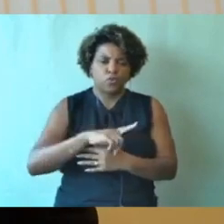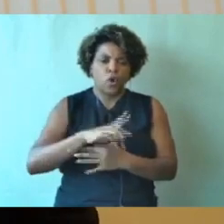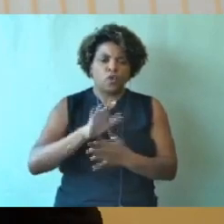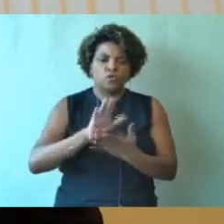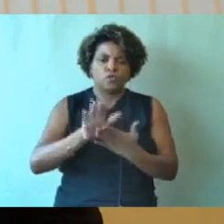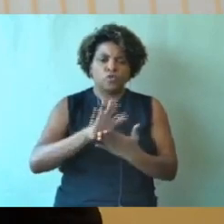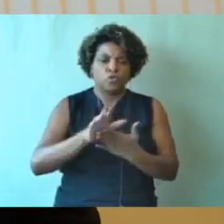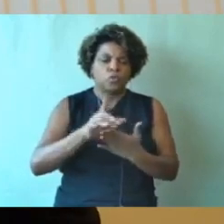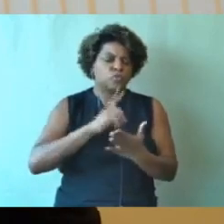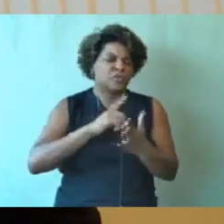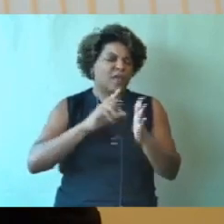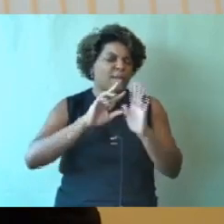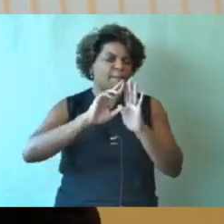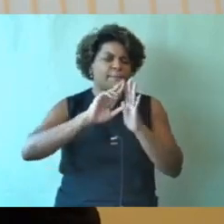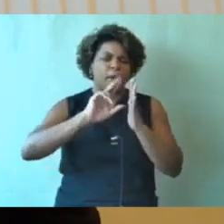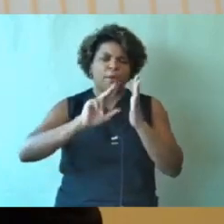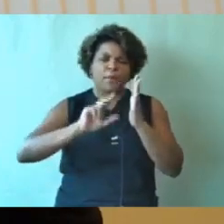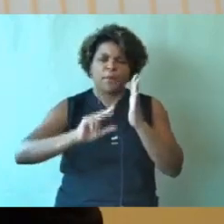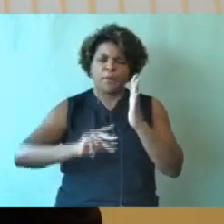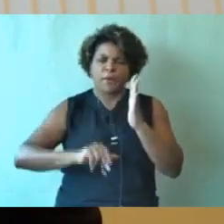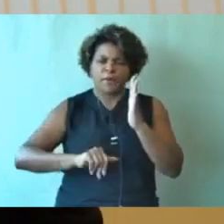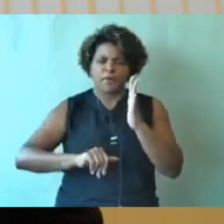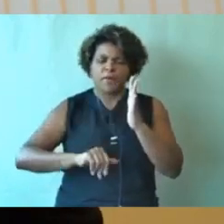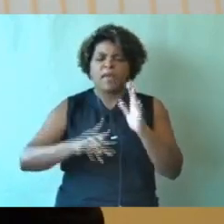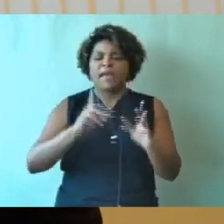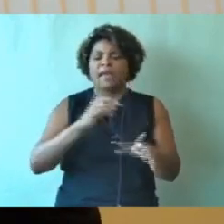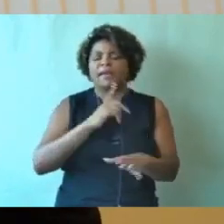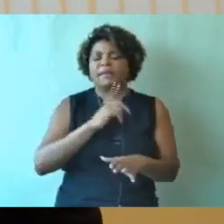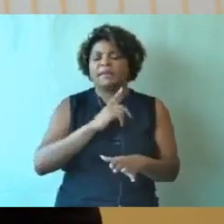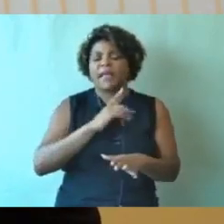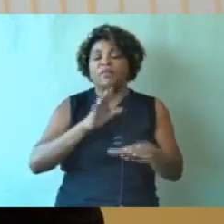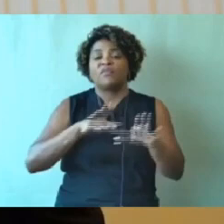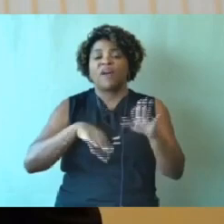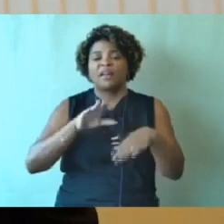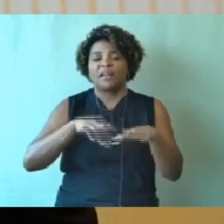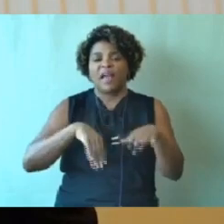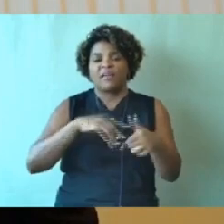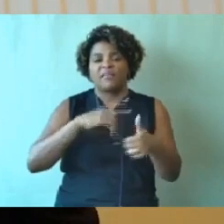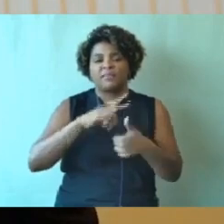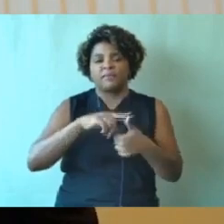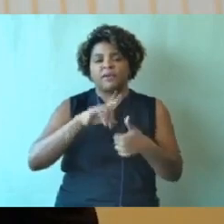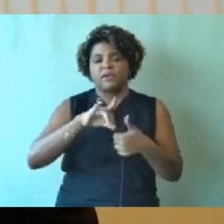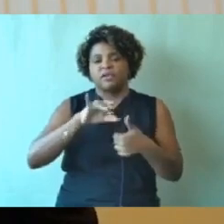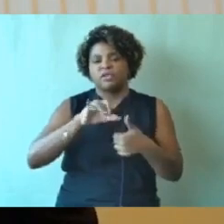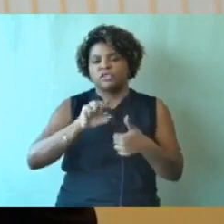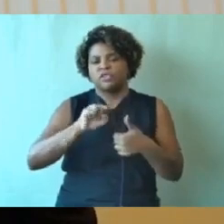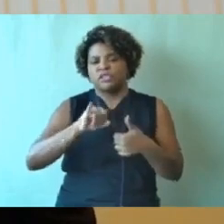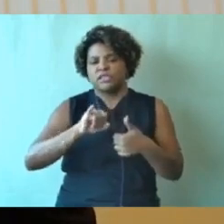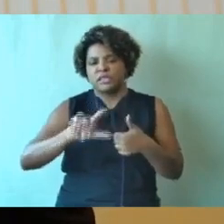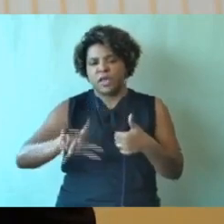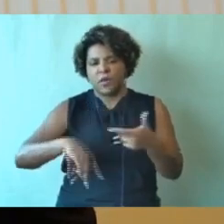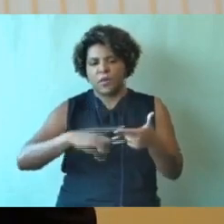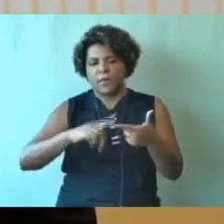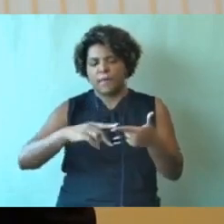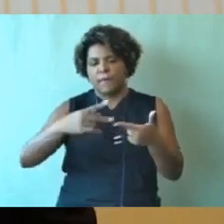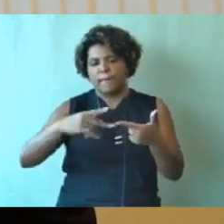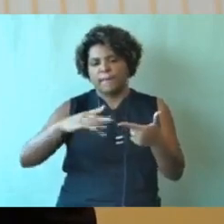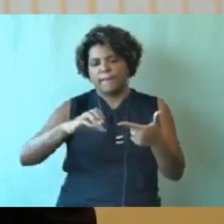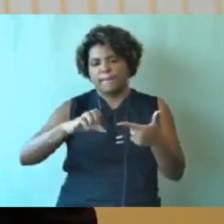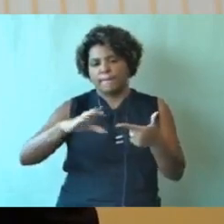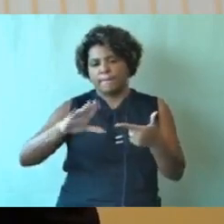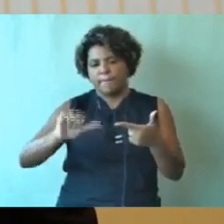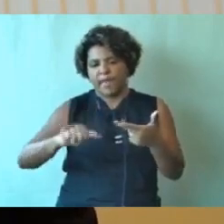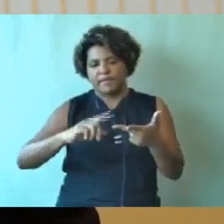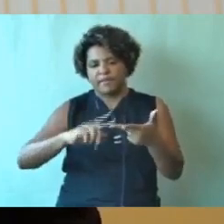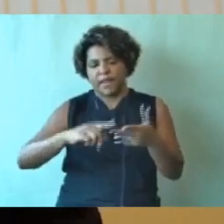os custos variáveis, que é diesel, peça e pneu, né, o diesel com os preços que foi, voltou e tal, só diesel em torno de 25%, 26%, peça